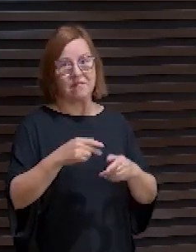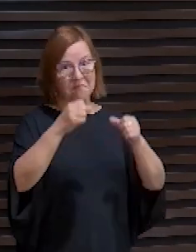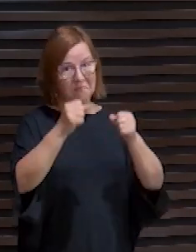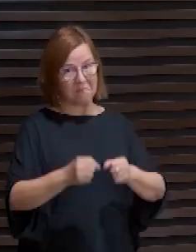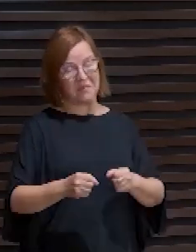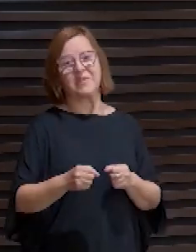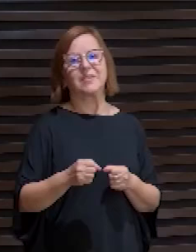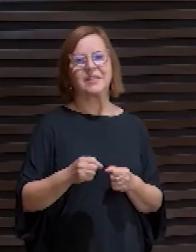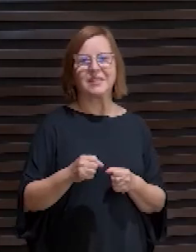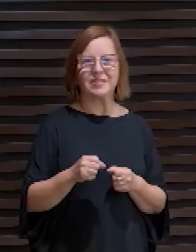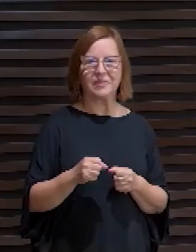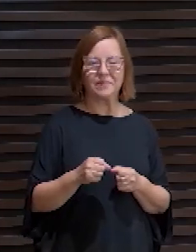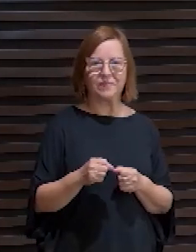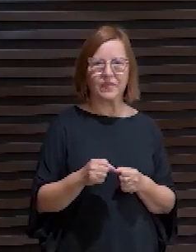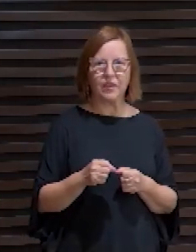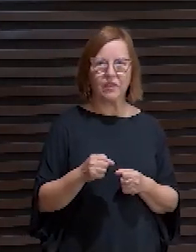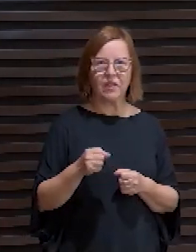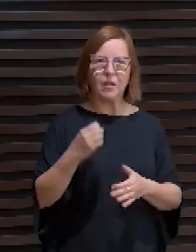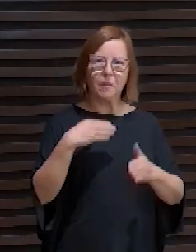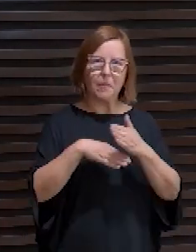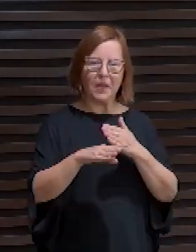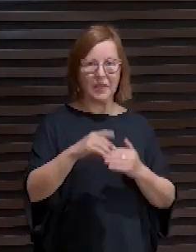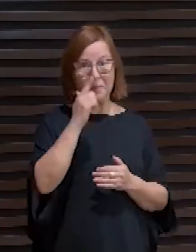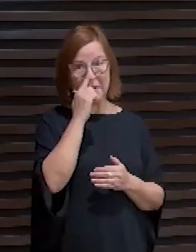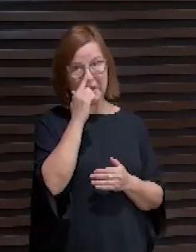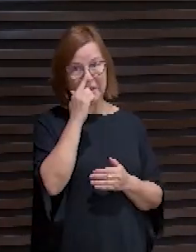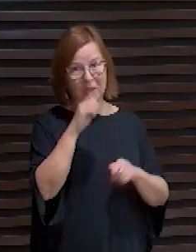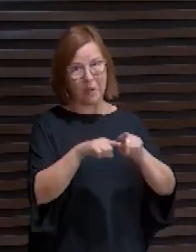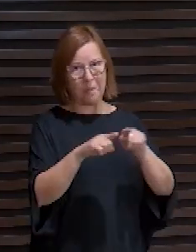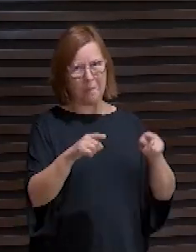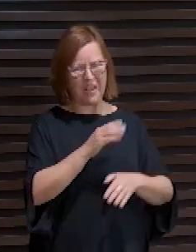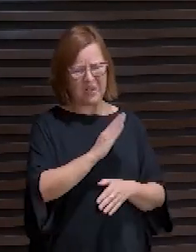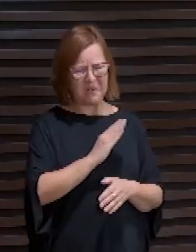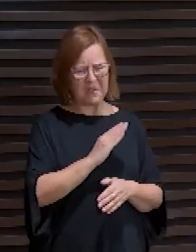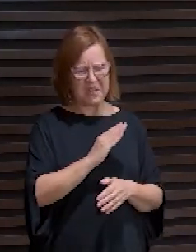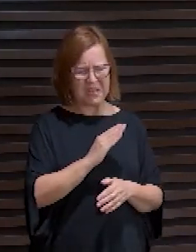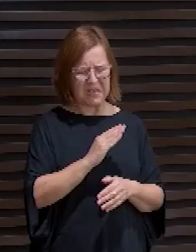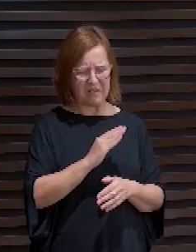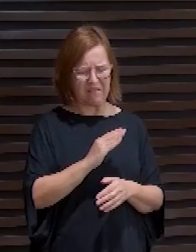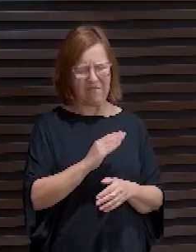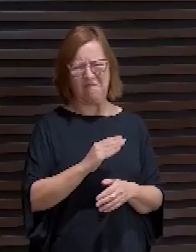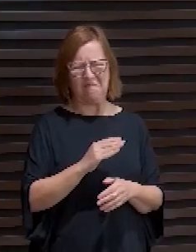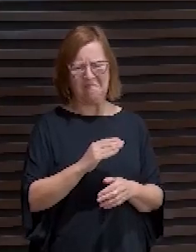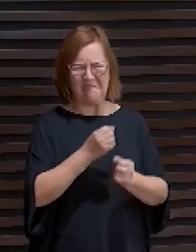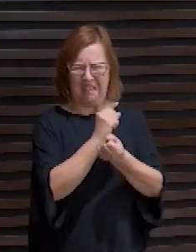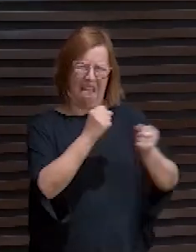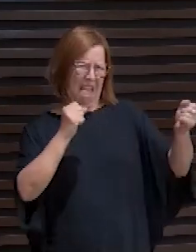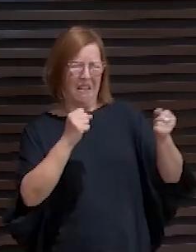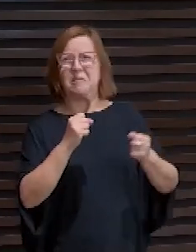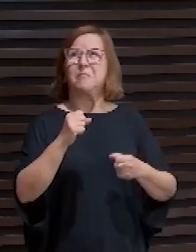para a bênção. Mas o coração rebelde do ser humano, os ouvintes